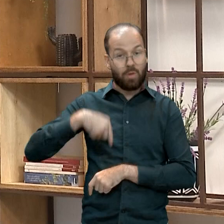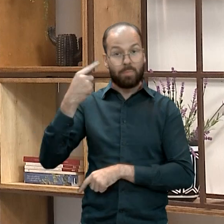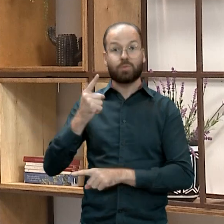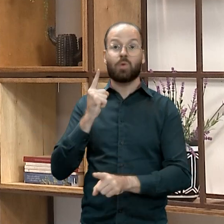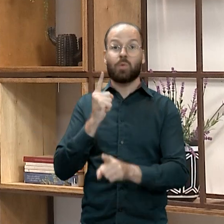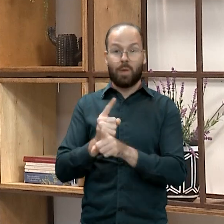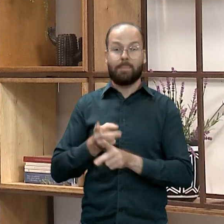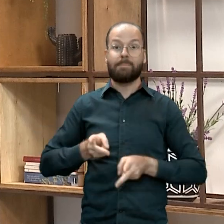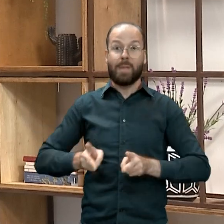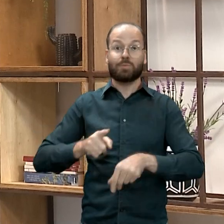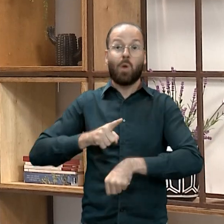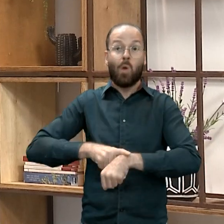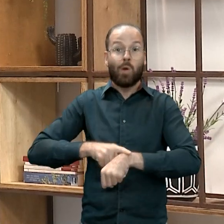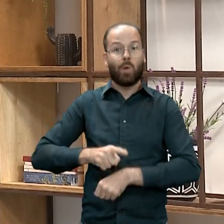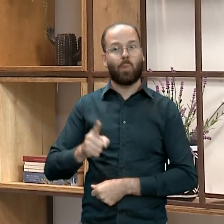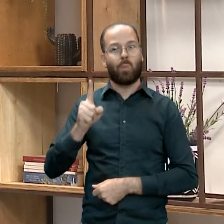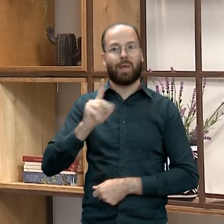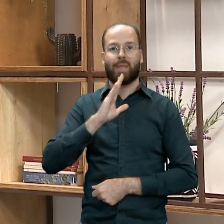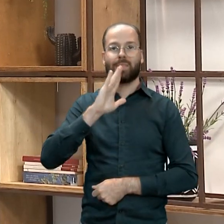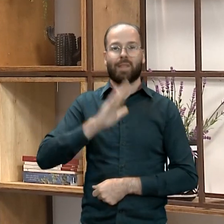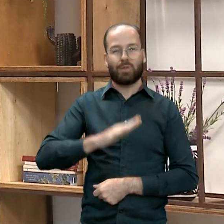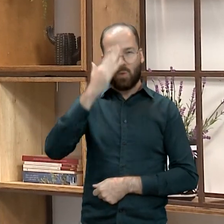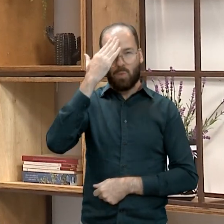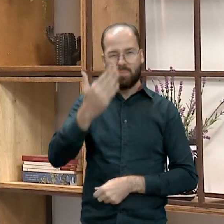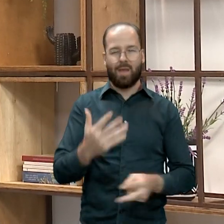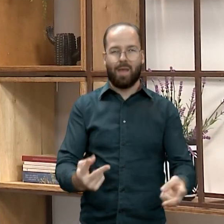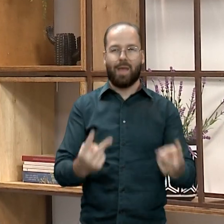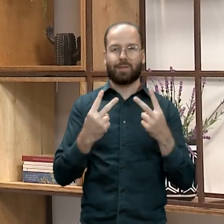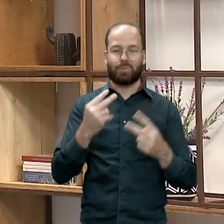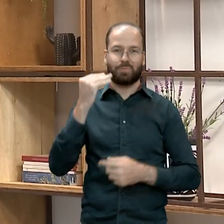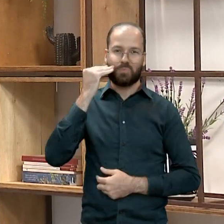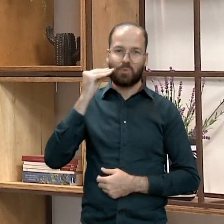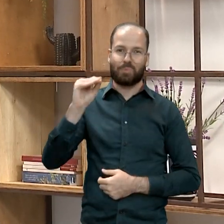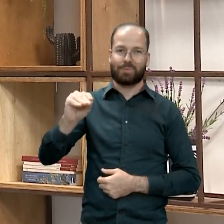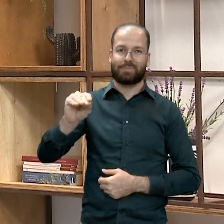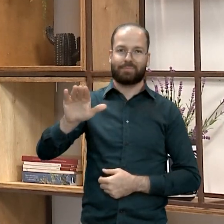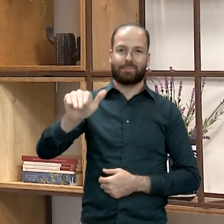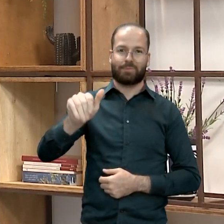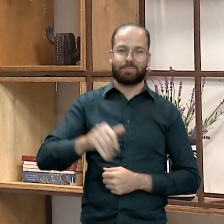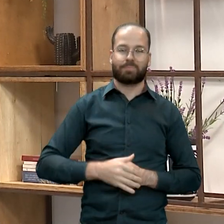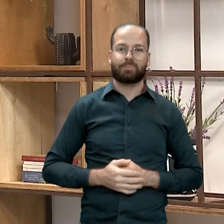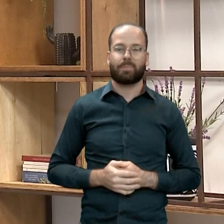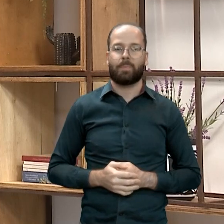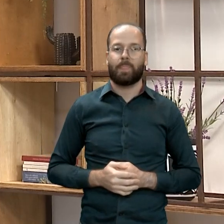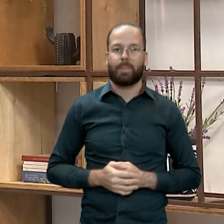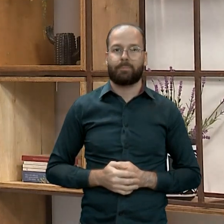1h da tarde. Muito obrigado pela companhia hoje, viu? Beijos e até mais. Tchau!